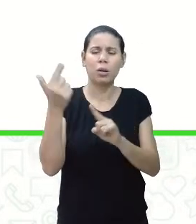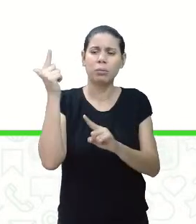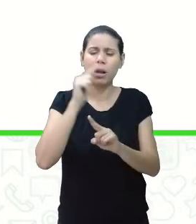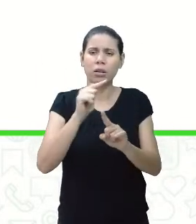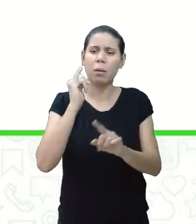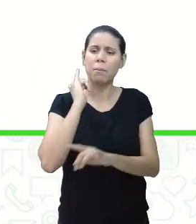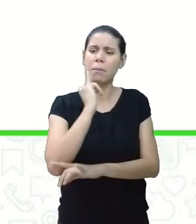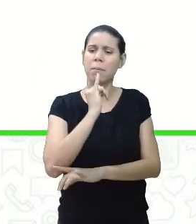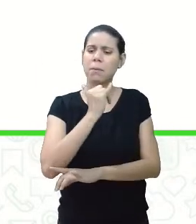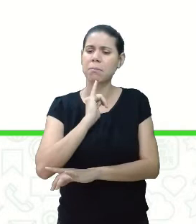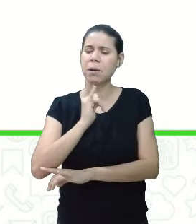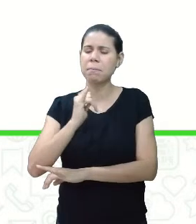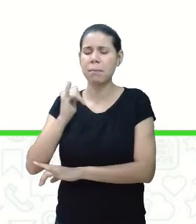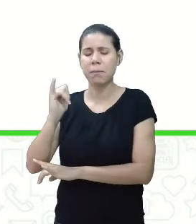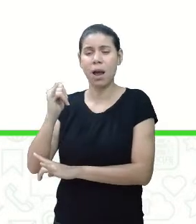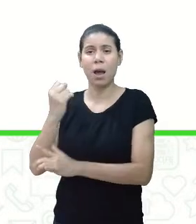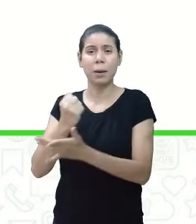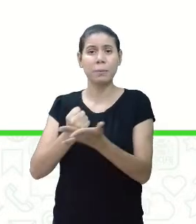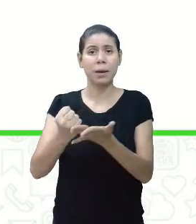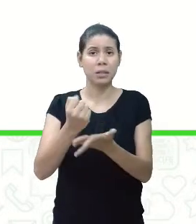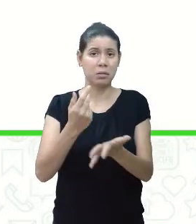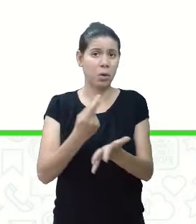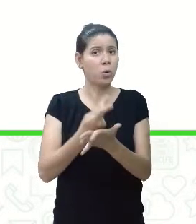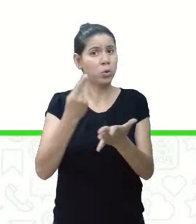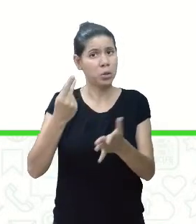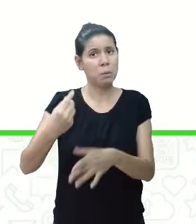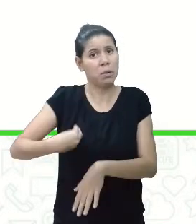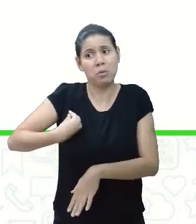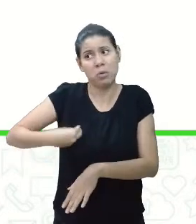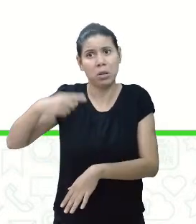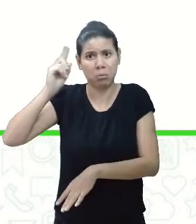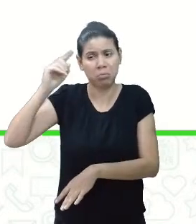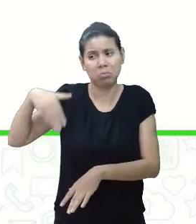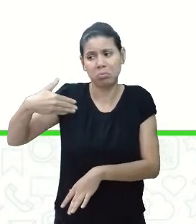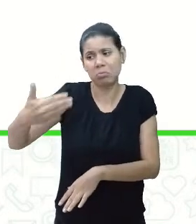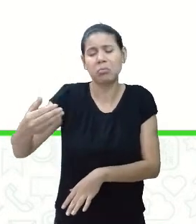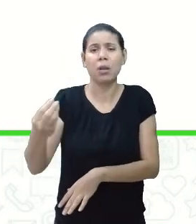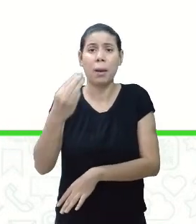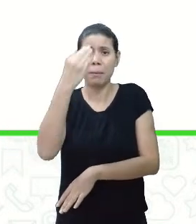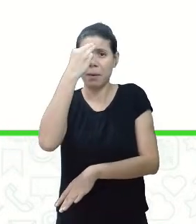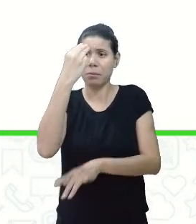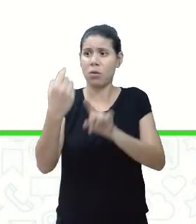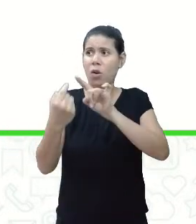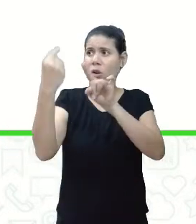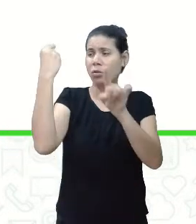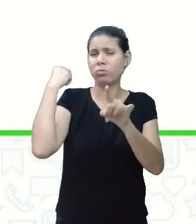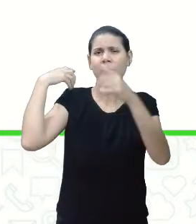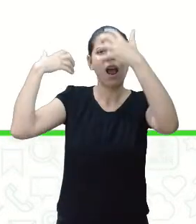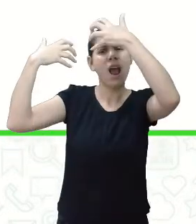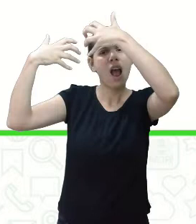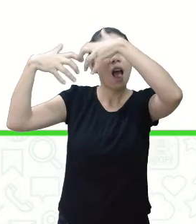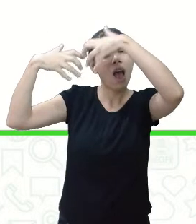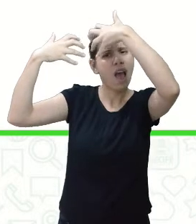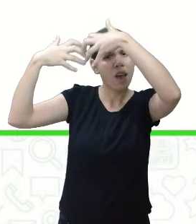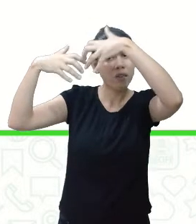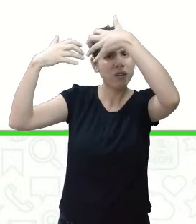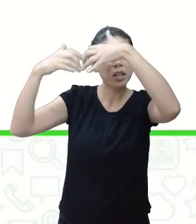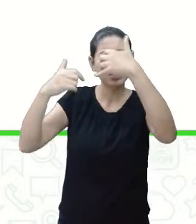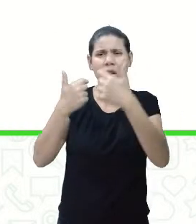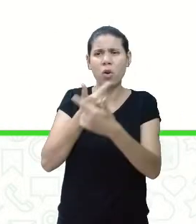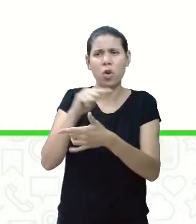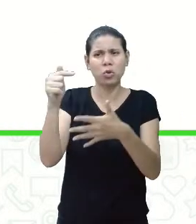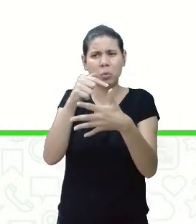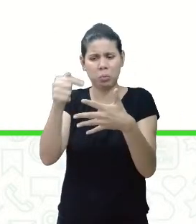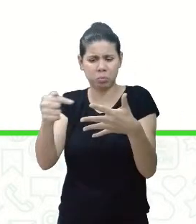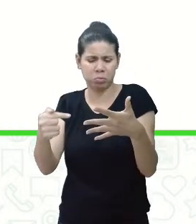narrativas ficcionais com base em acontecimentos do cotidiano, memórias, reflexões, abstrações e outras